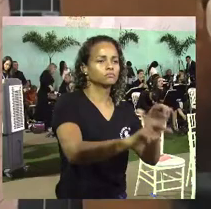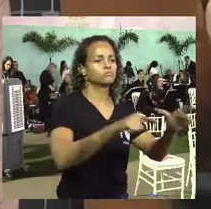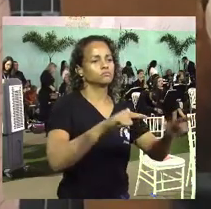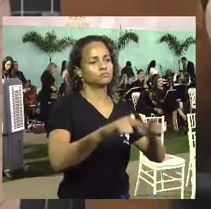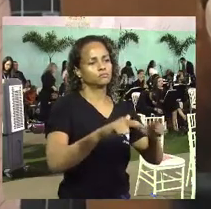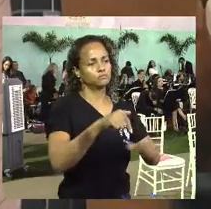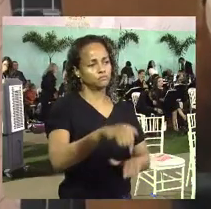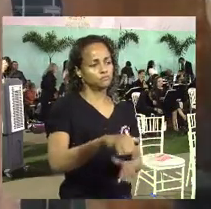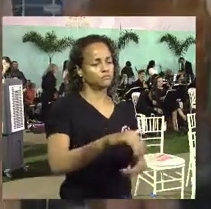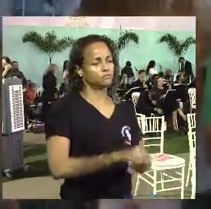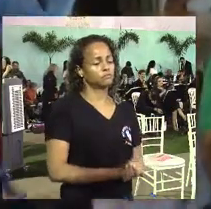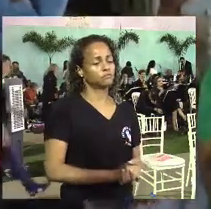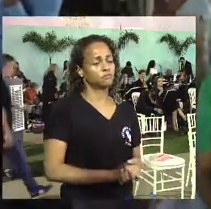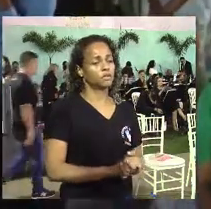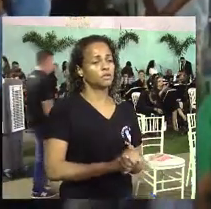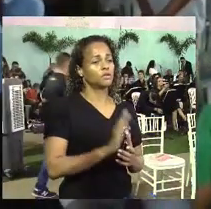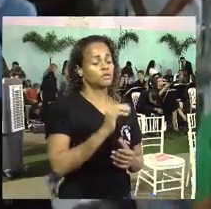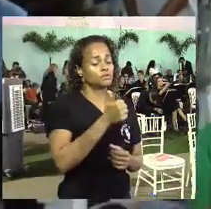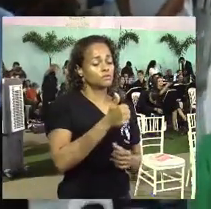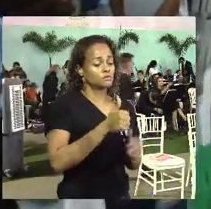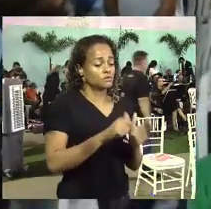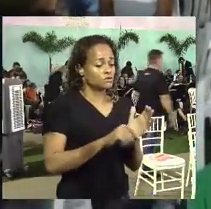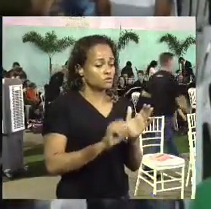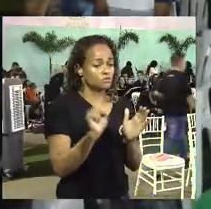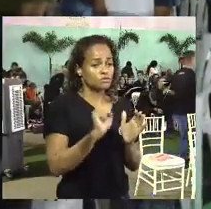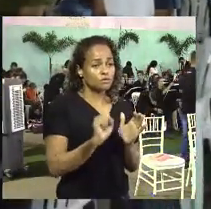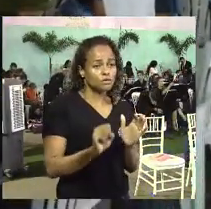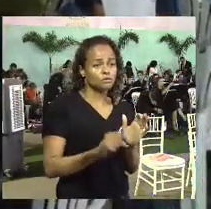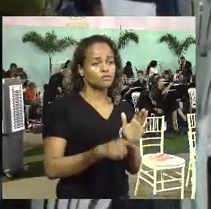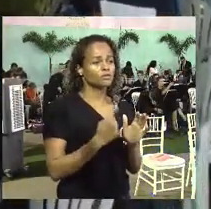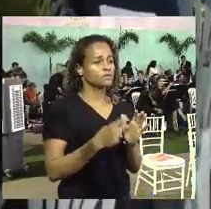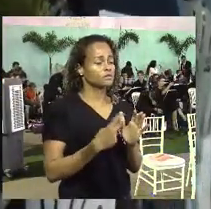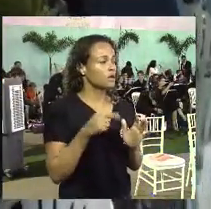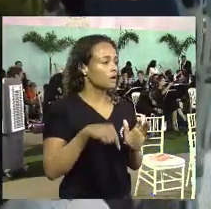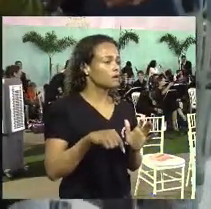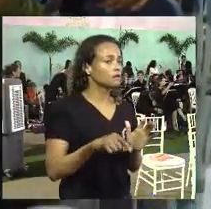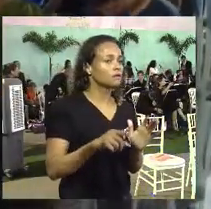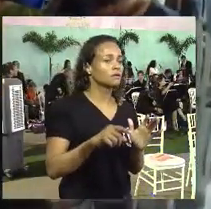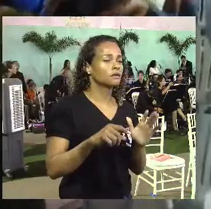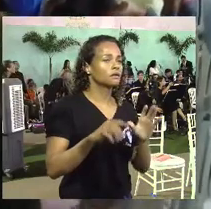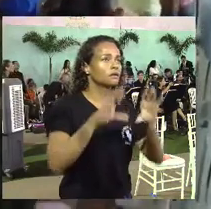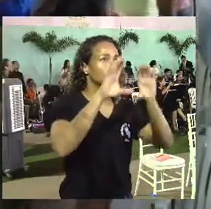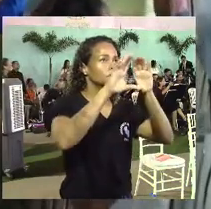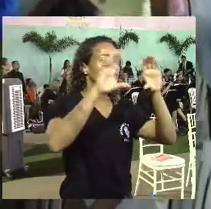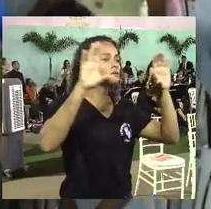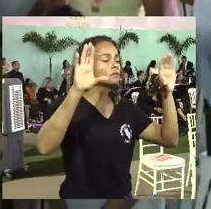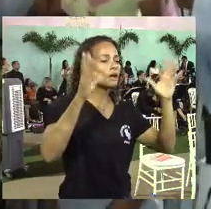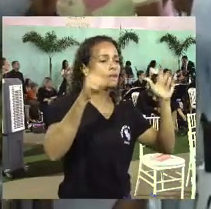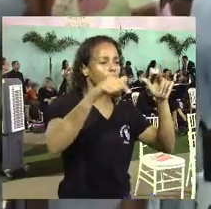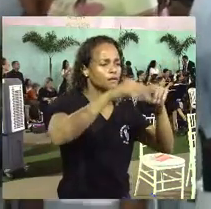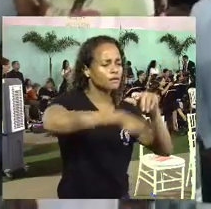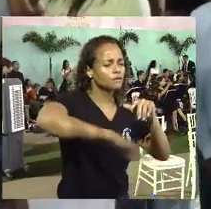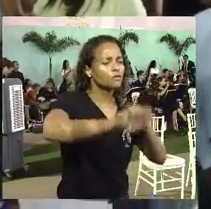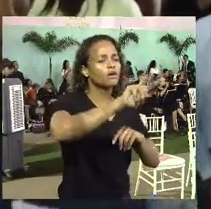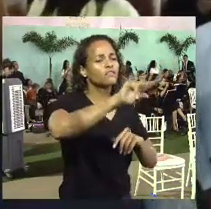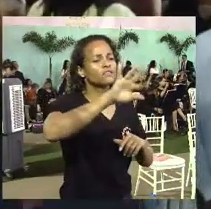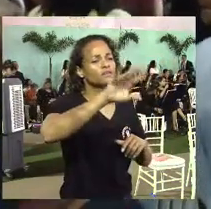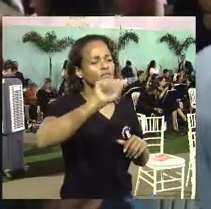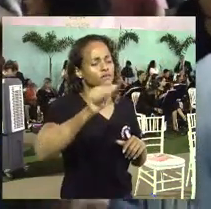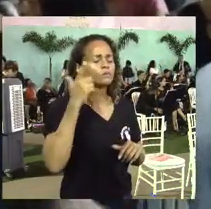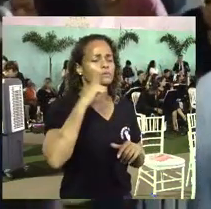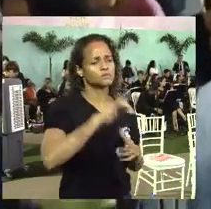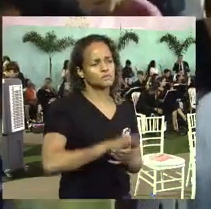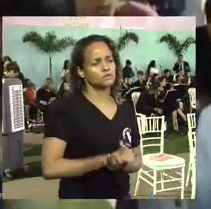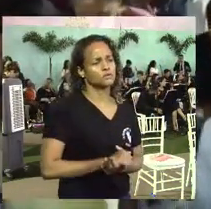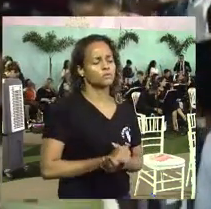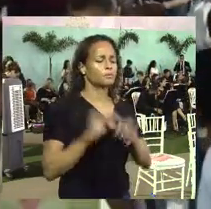que meu Deus por 18 vezes abriu essa janelas dos céus para abençoar o seu povo meu pai e para